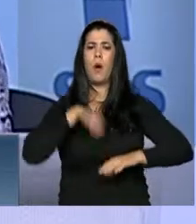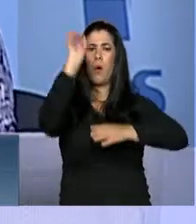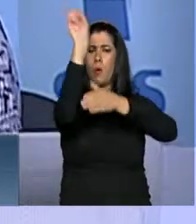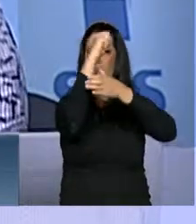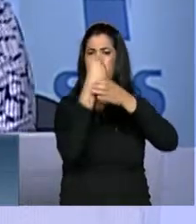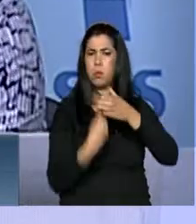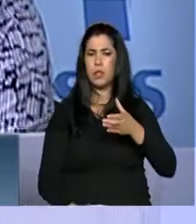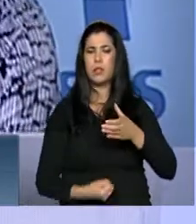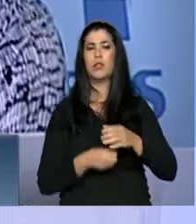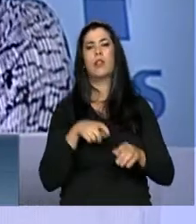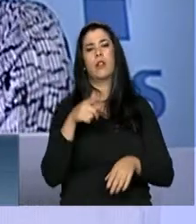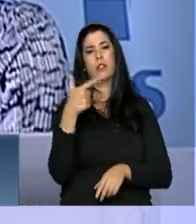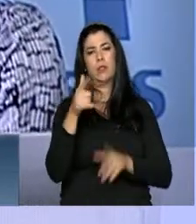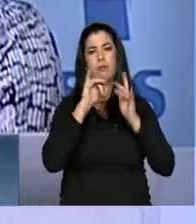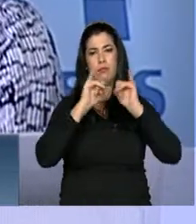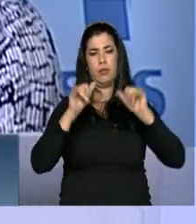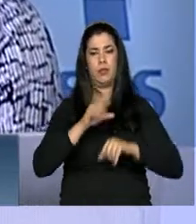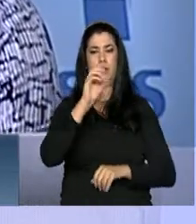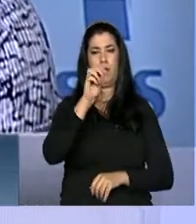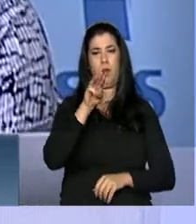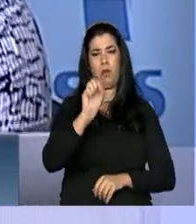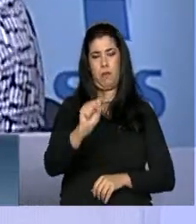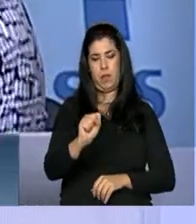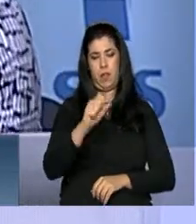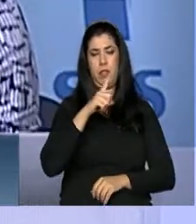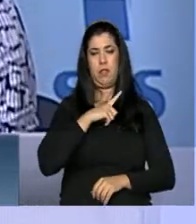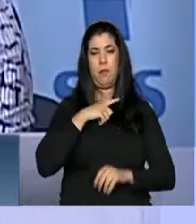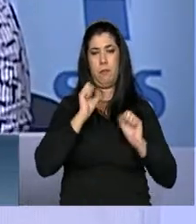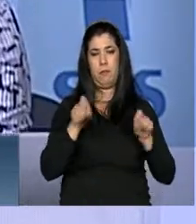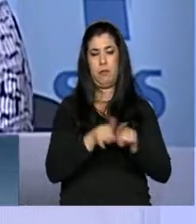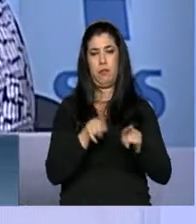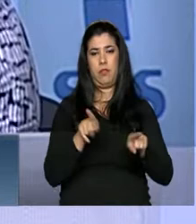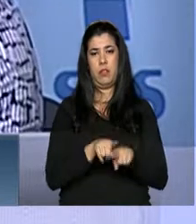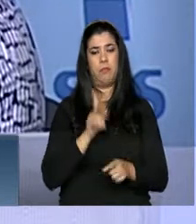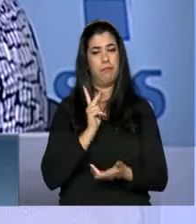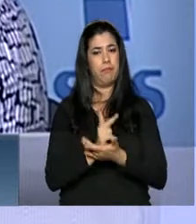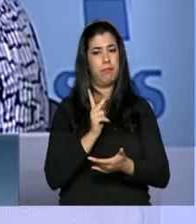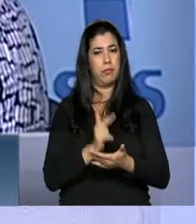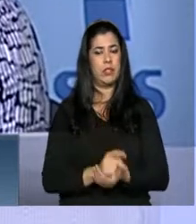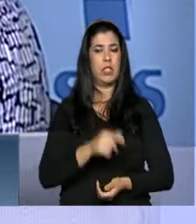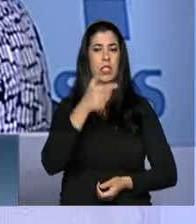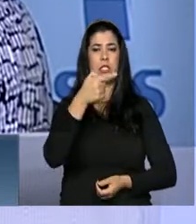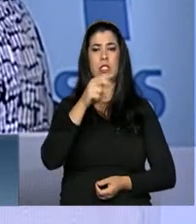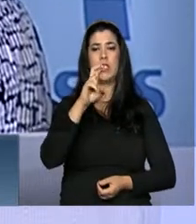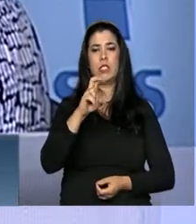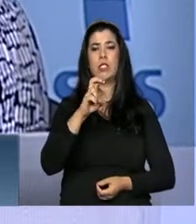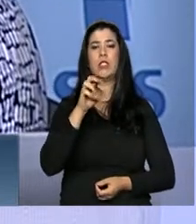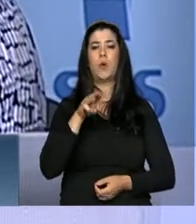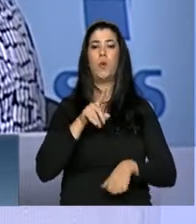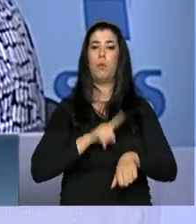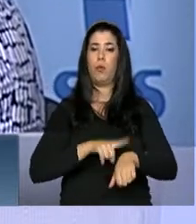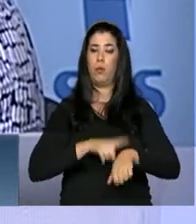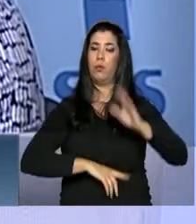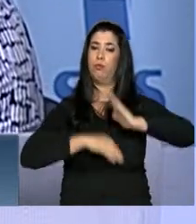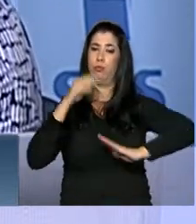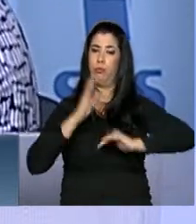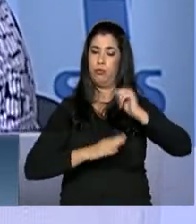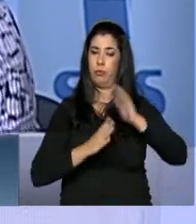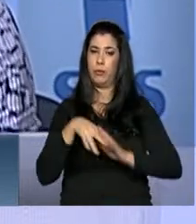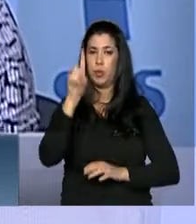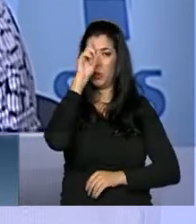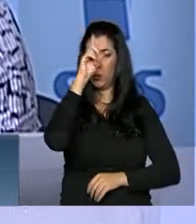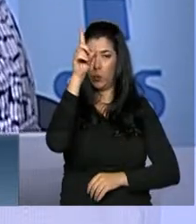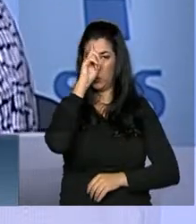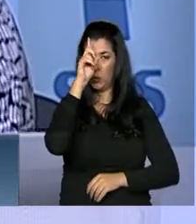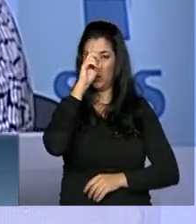segundo a Organização Mundial da Saúde, você pode ter até frequências de 75 minutos. Nós monitoramos